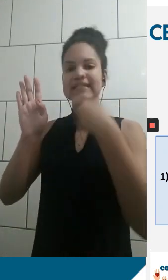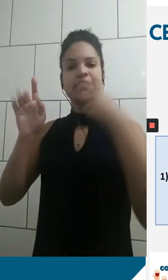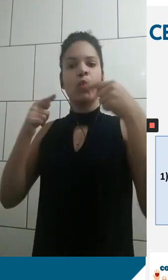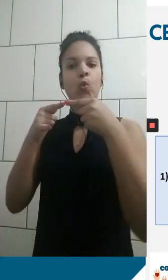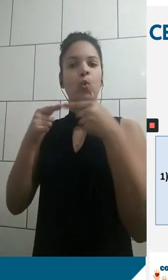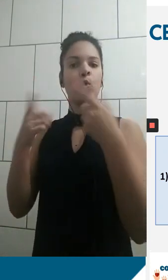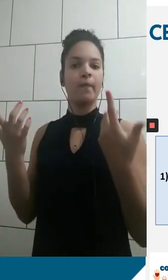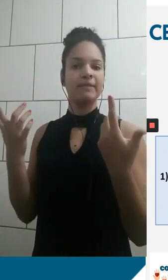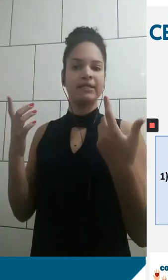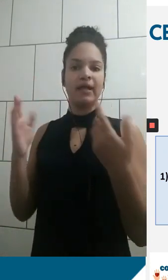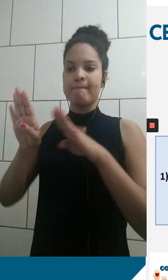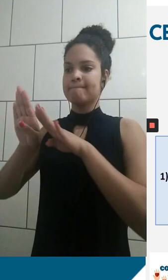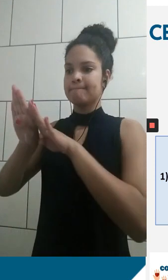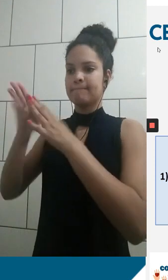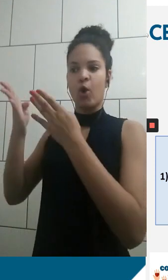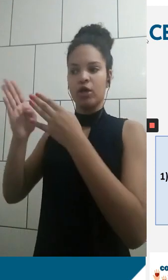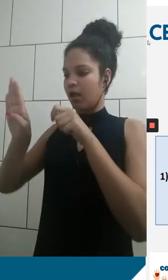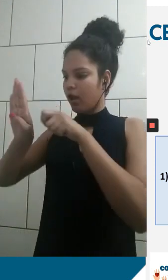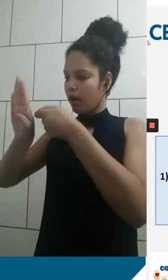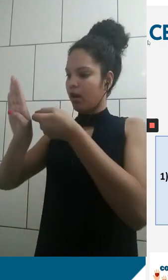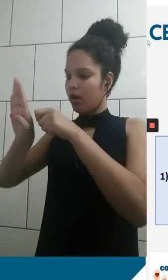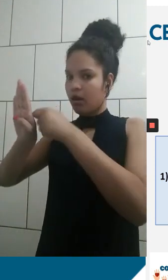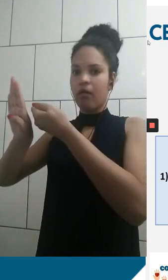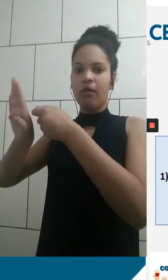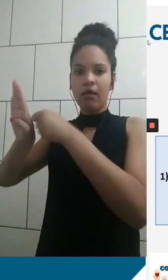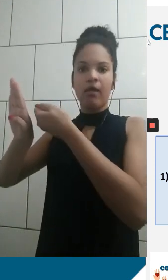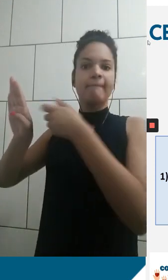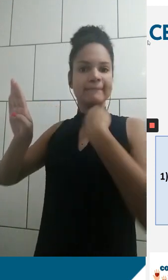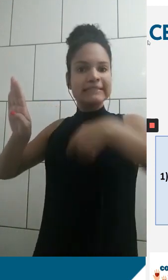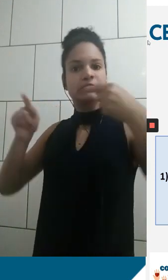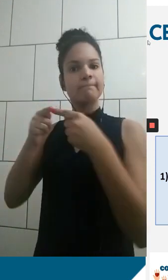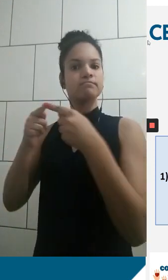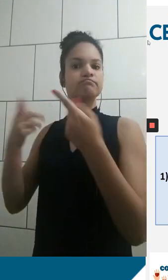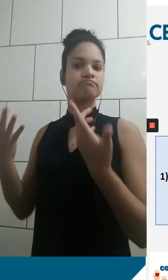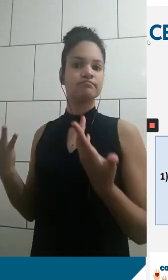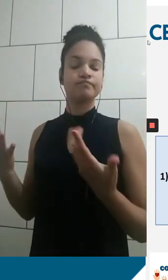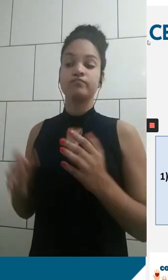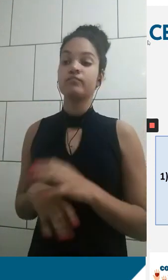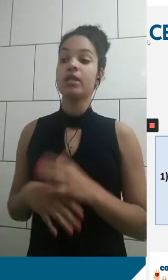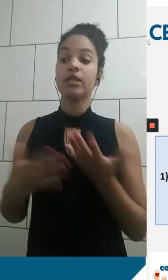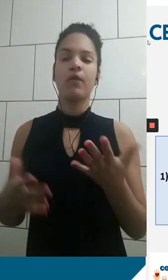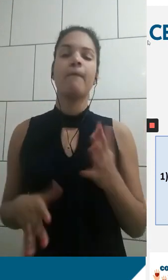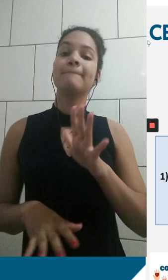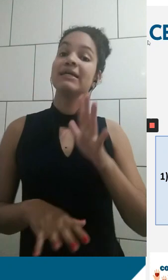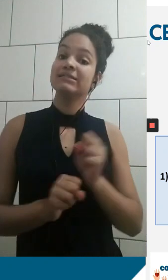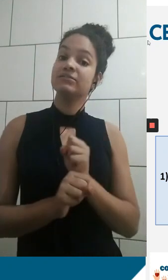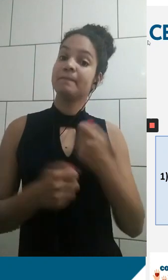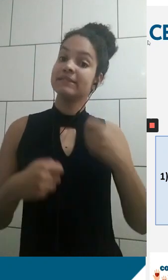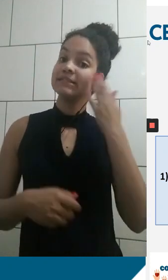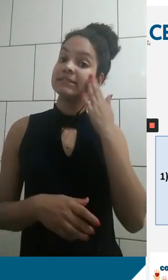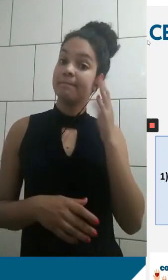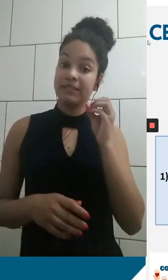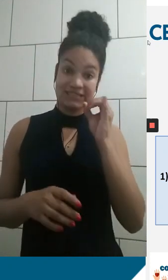Mas é importante vocês saberem que muitas das vezes, quando acontece o encontro do